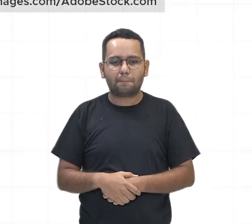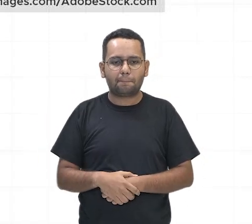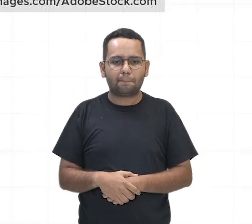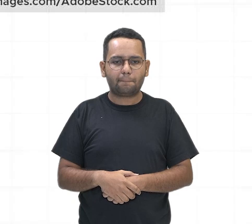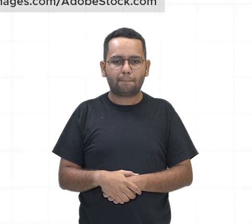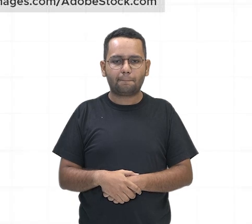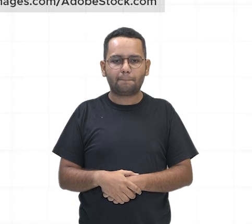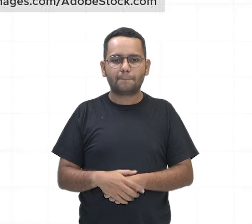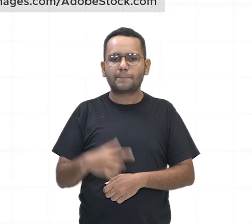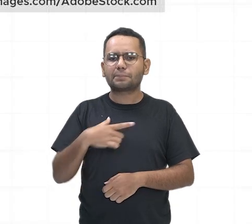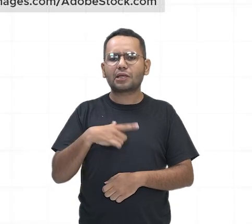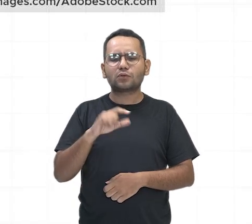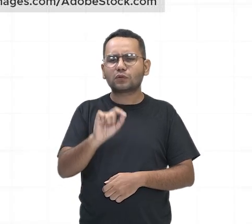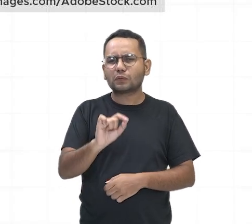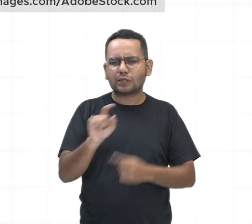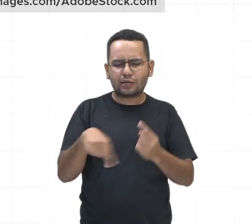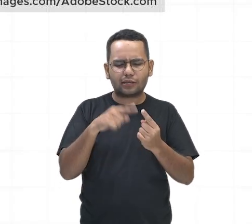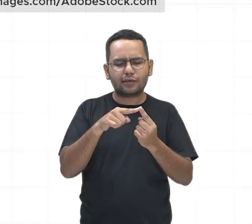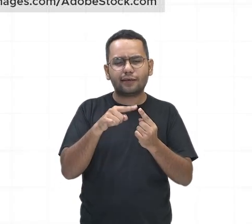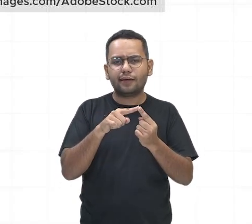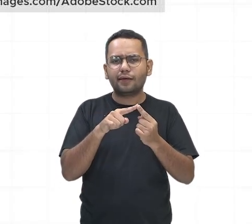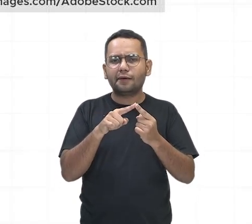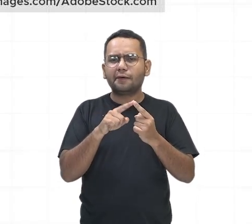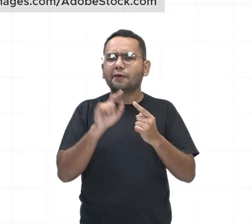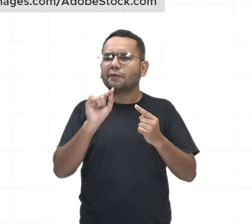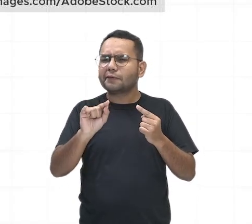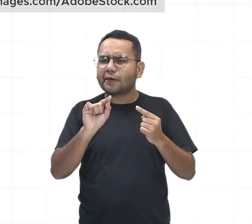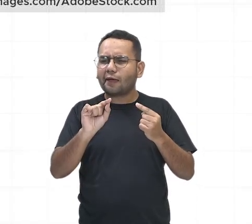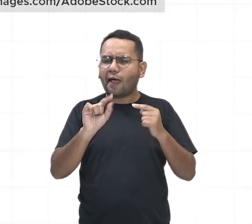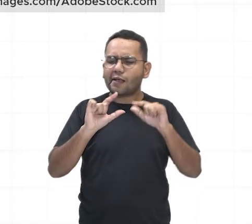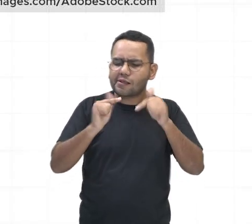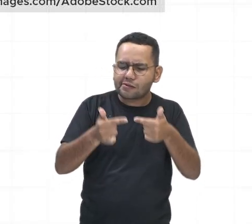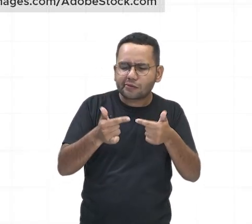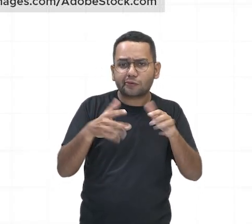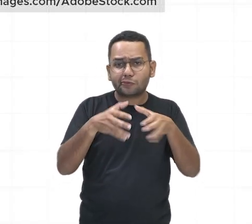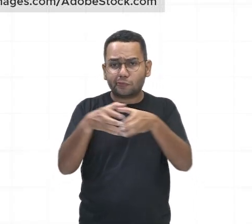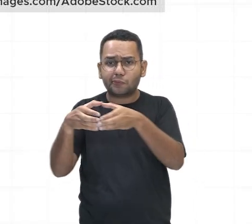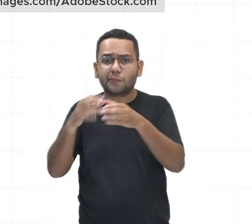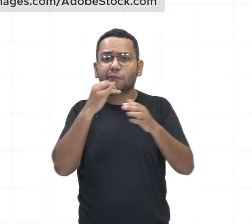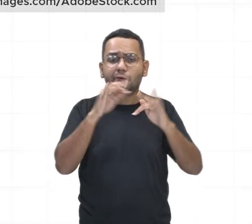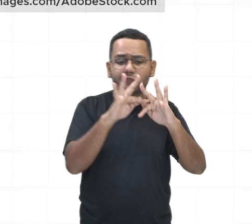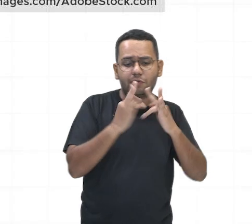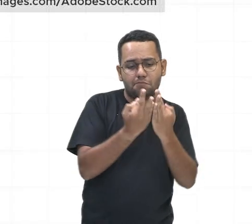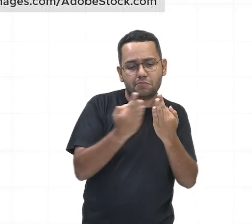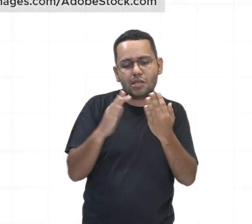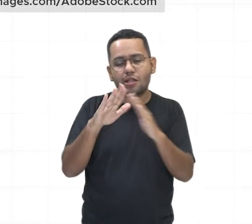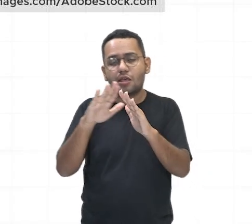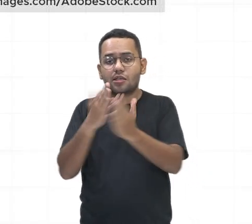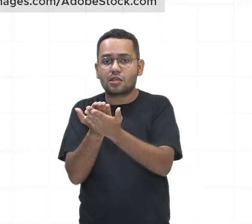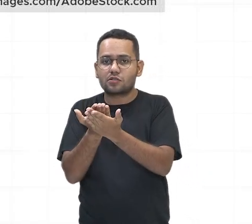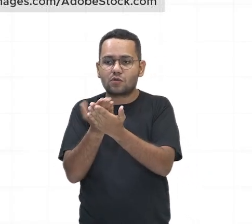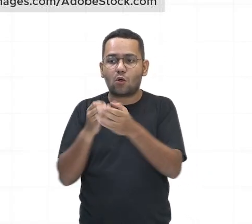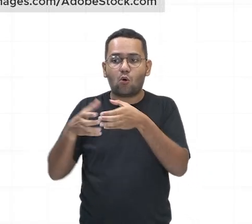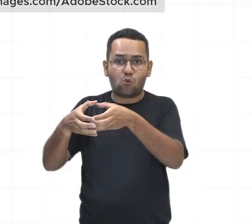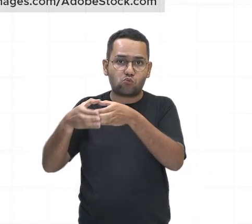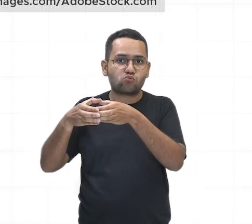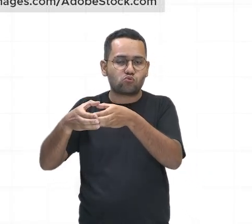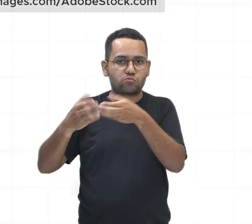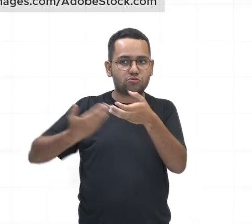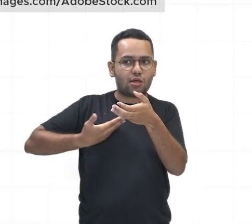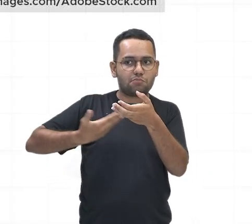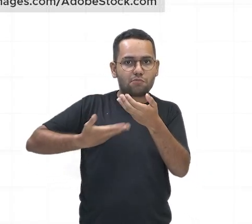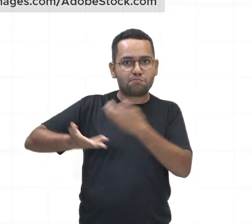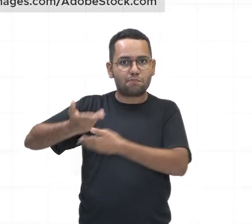com a família, juntamente com a escola, né? Juntamente ali com o ciclo de amizades,